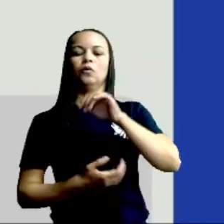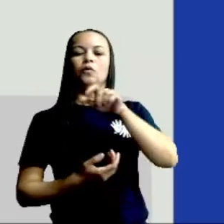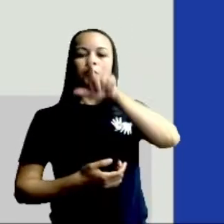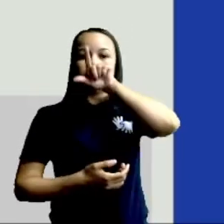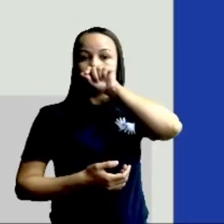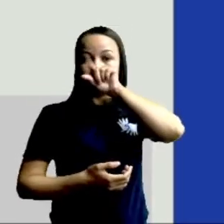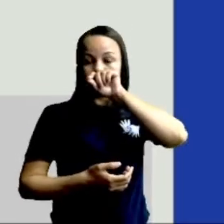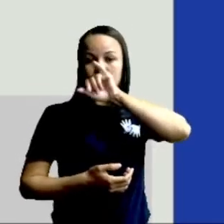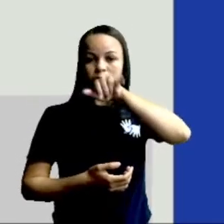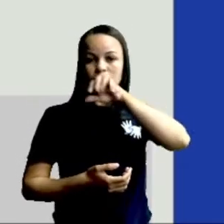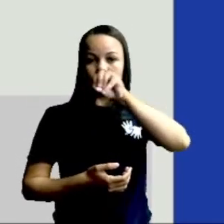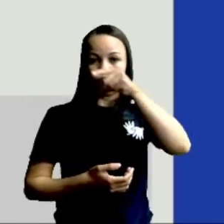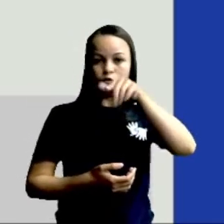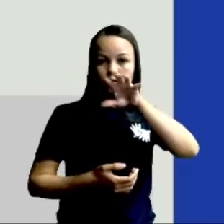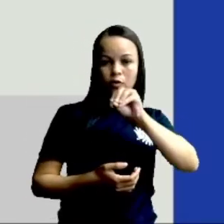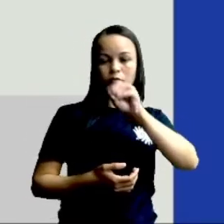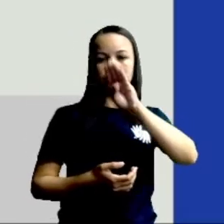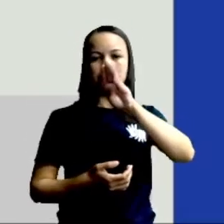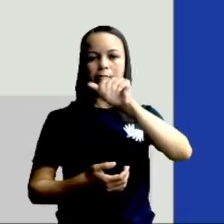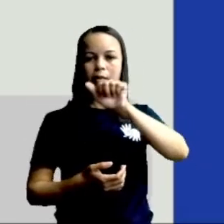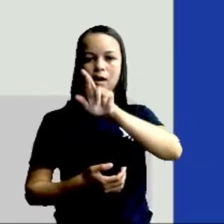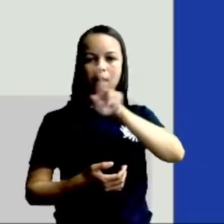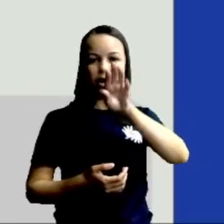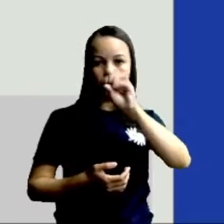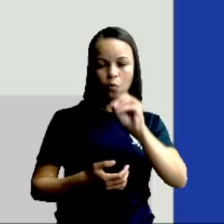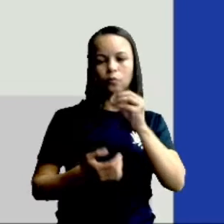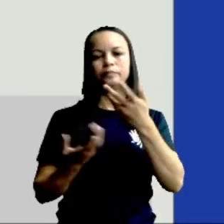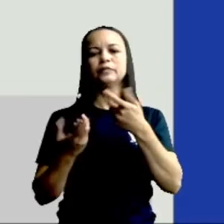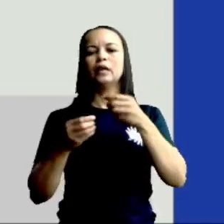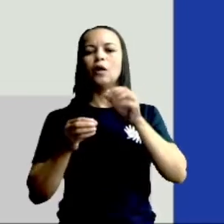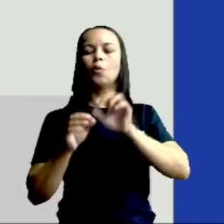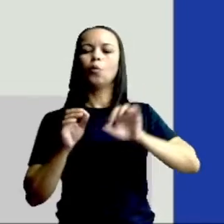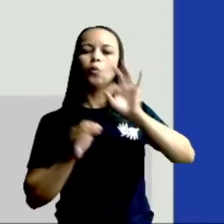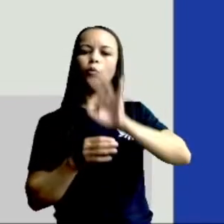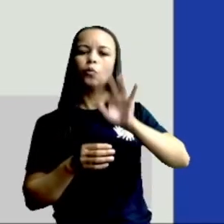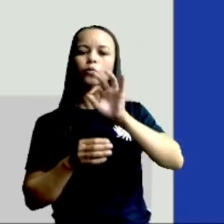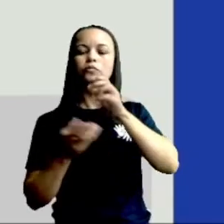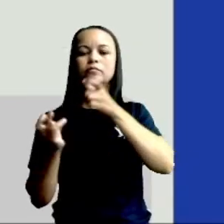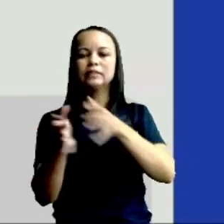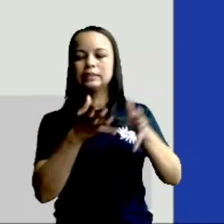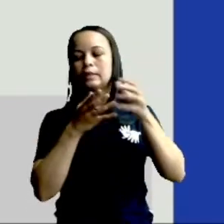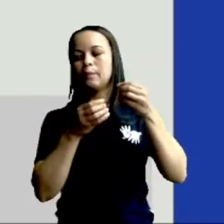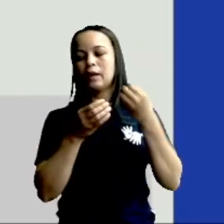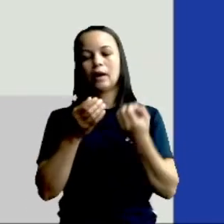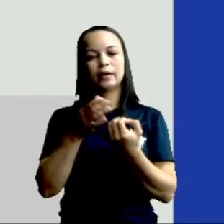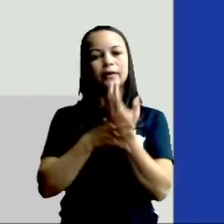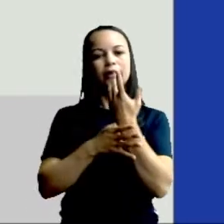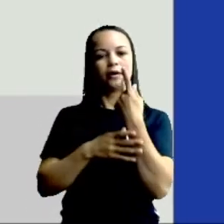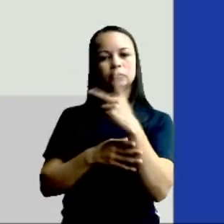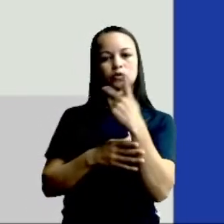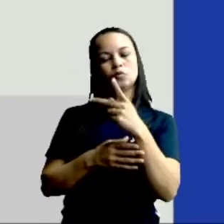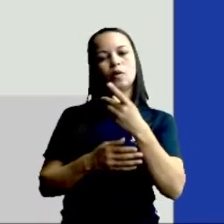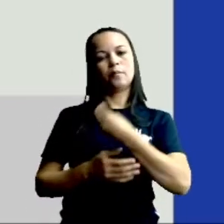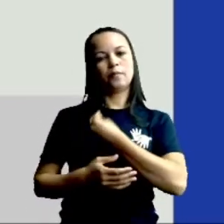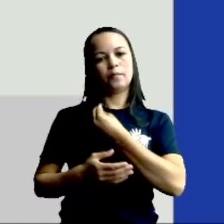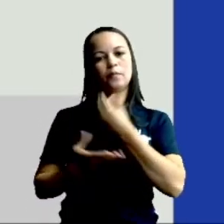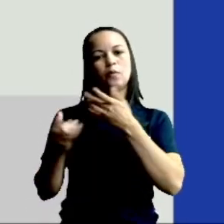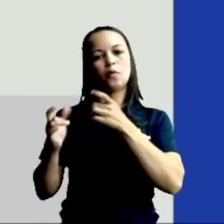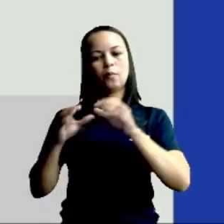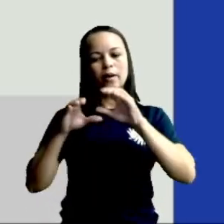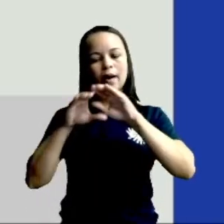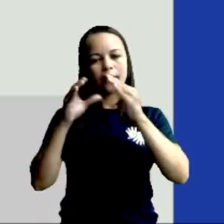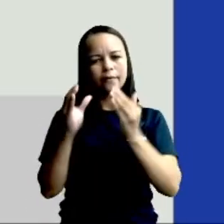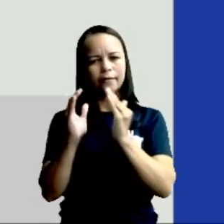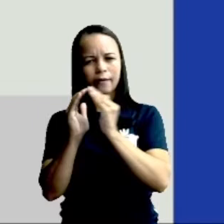terra úmida para fazer seu ninho. A fêmea e o macho participam também ali da construção, usando os